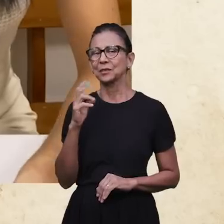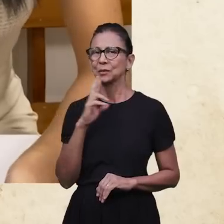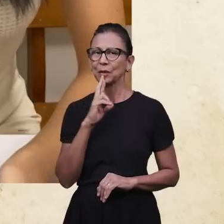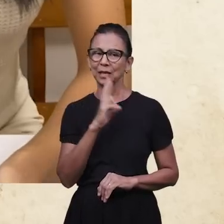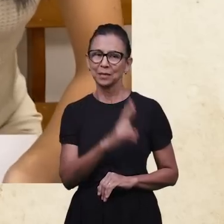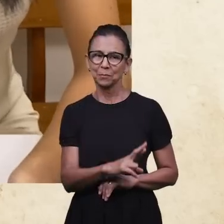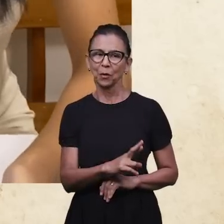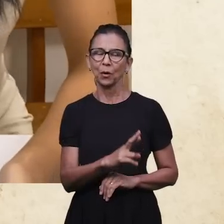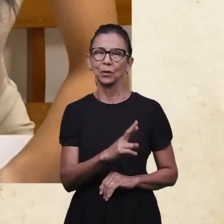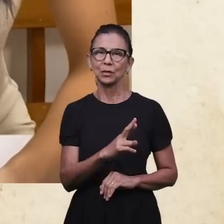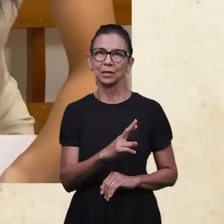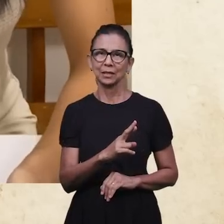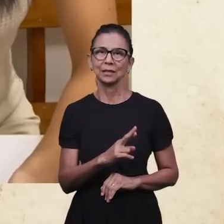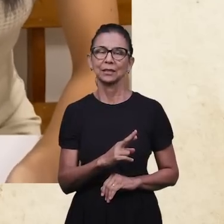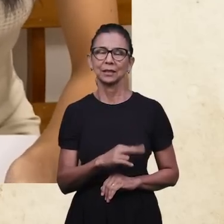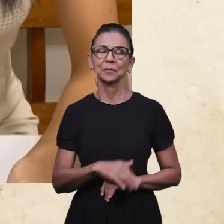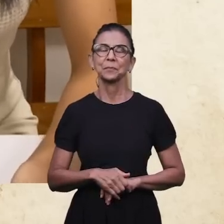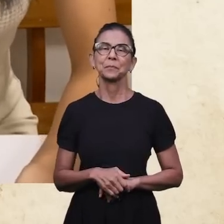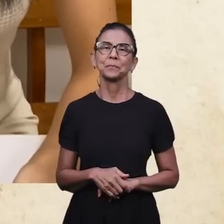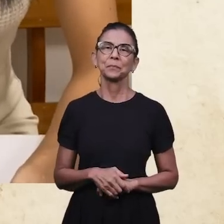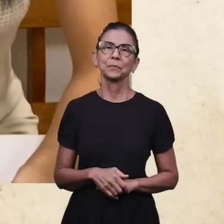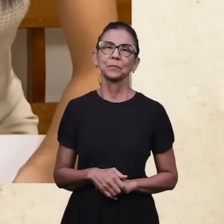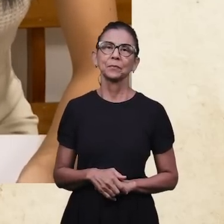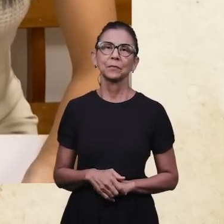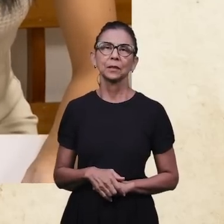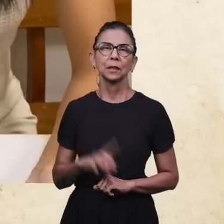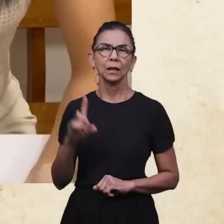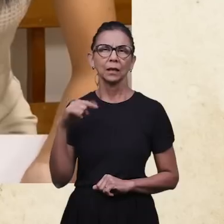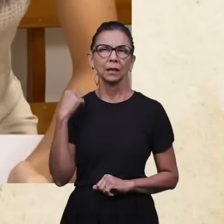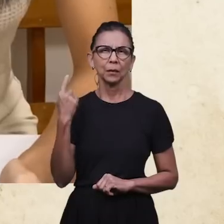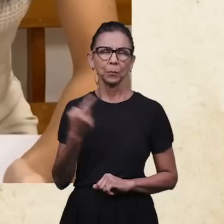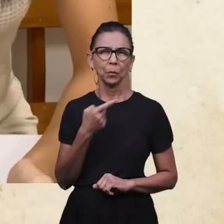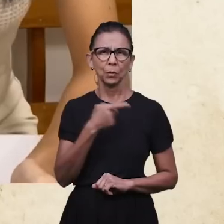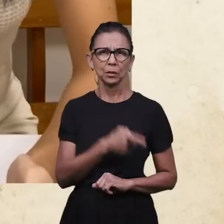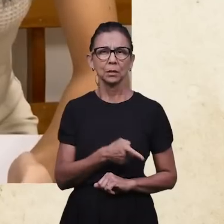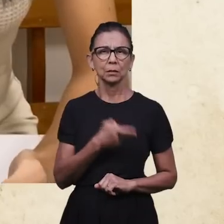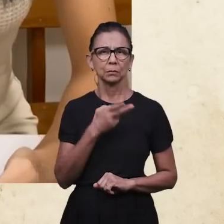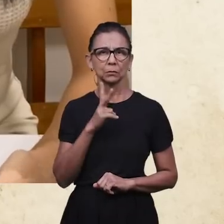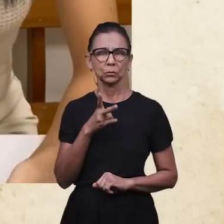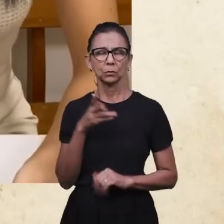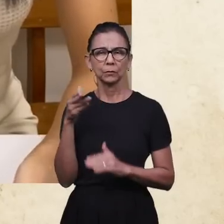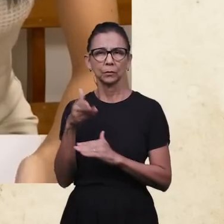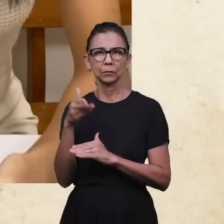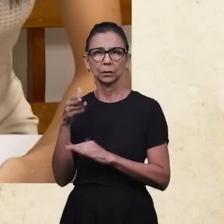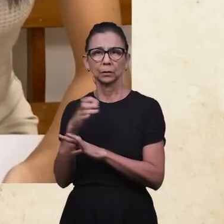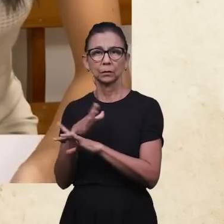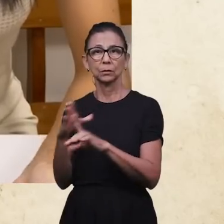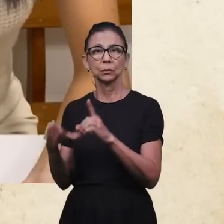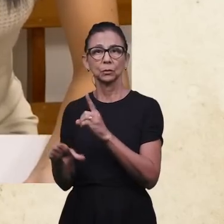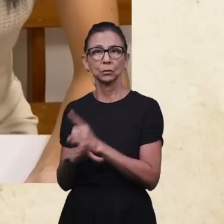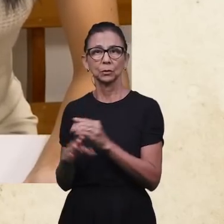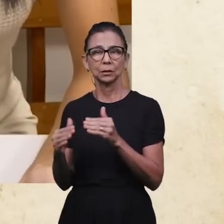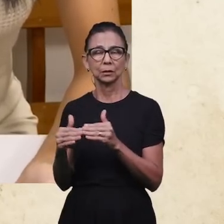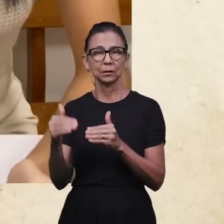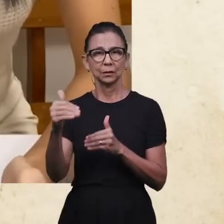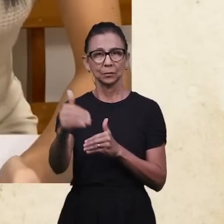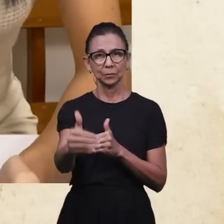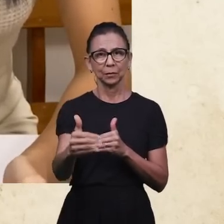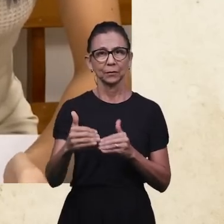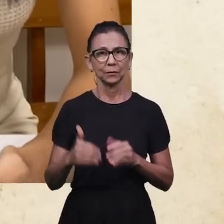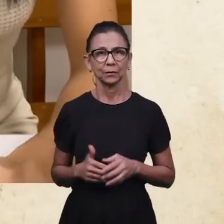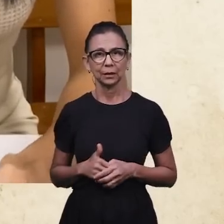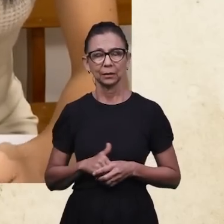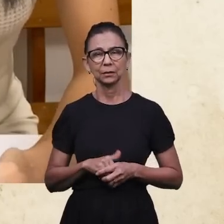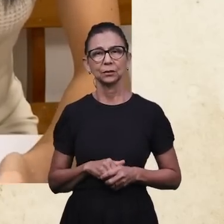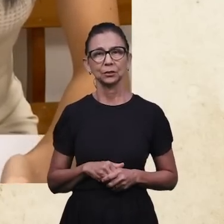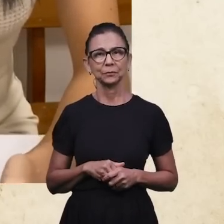claro. E aí passou um tempo, ele veio outras vezes ao culto, e a partir disso o nome